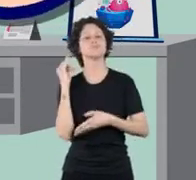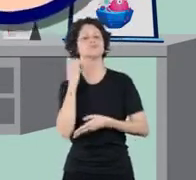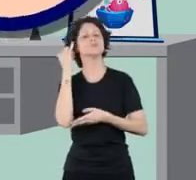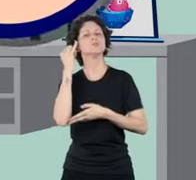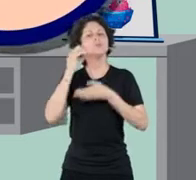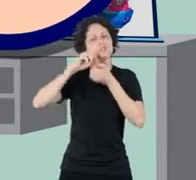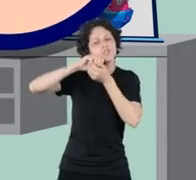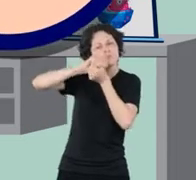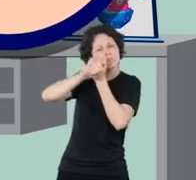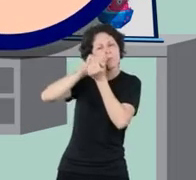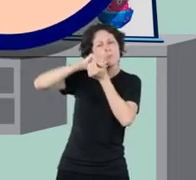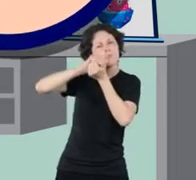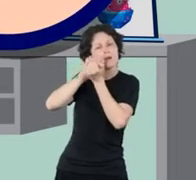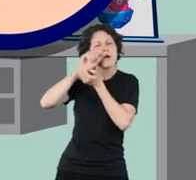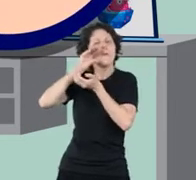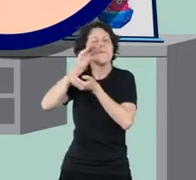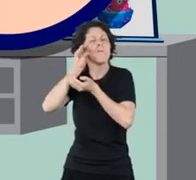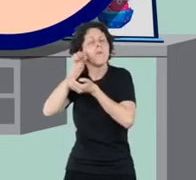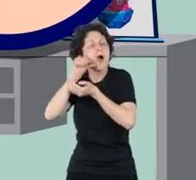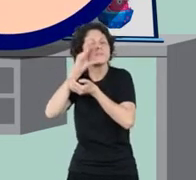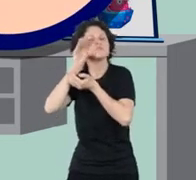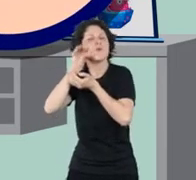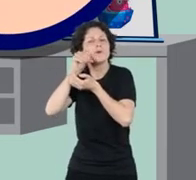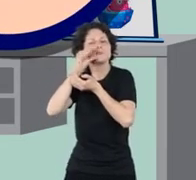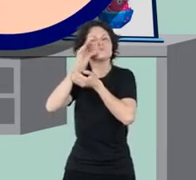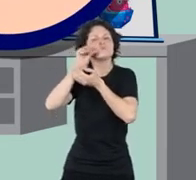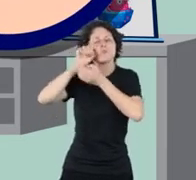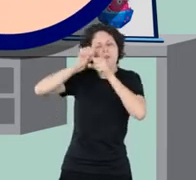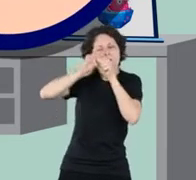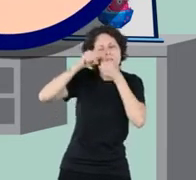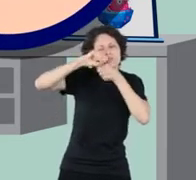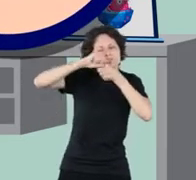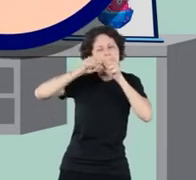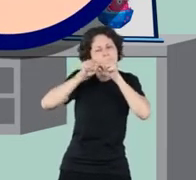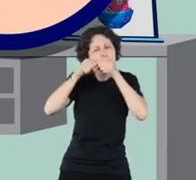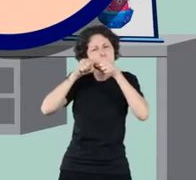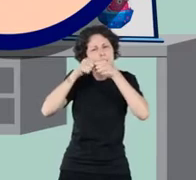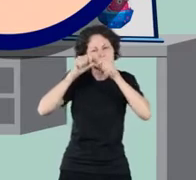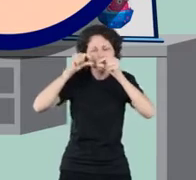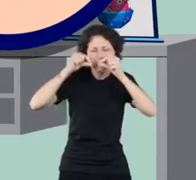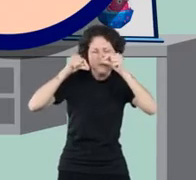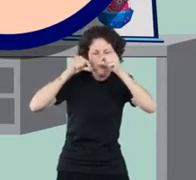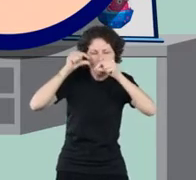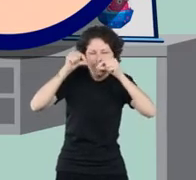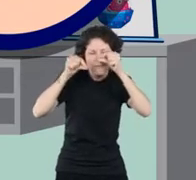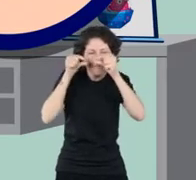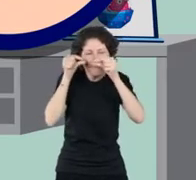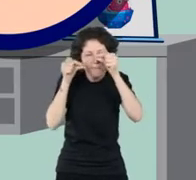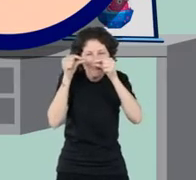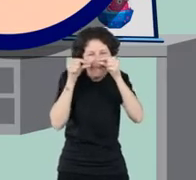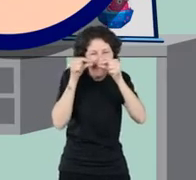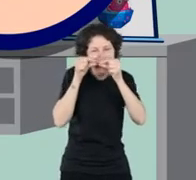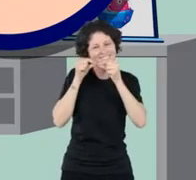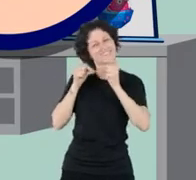saliva. A saliva tem a função de molhar e ingerir alguns alimentos. Isso porque nela encontramos enzimas digestivas